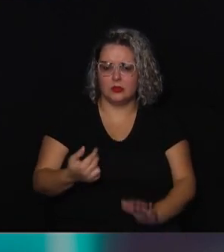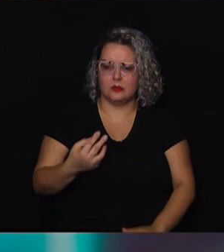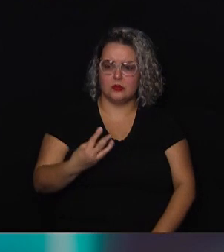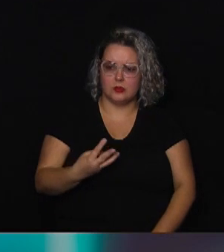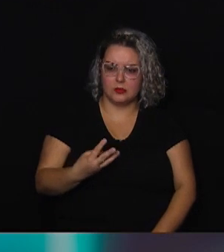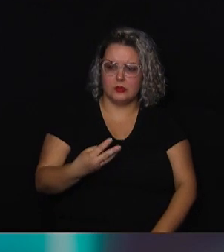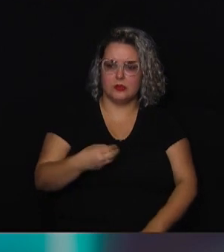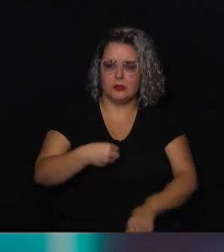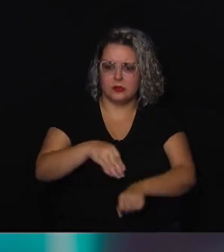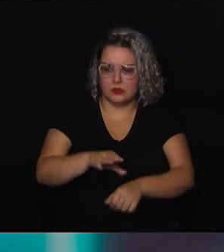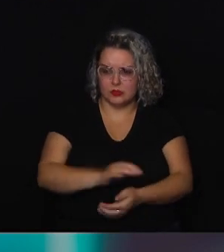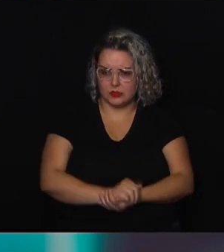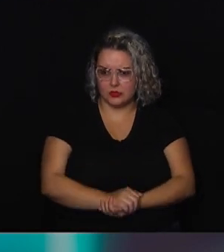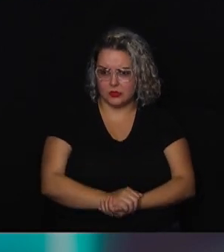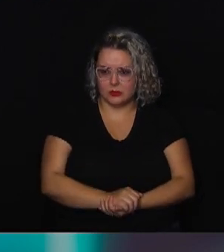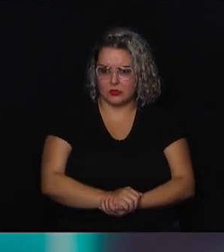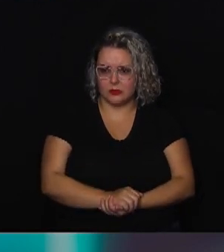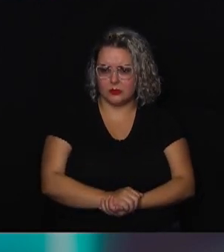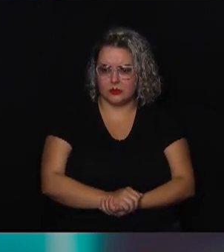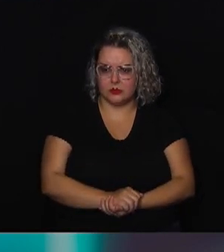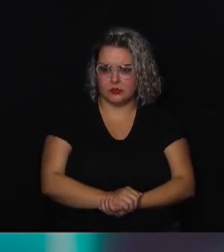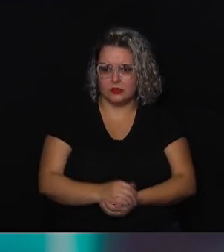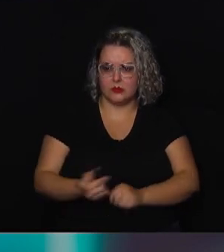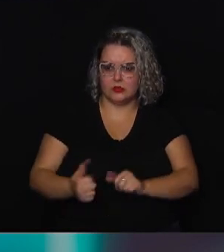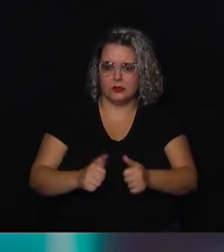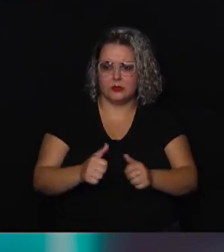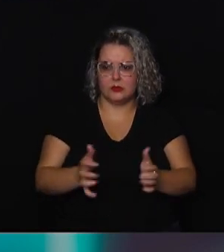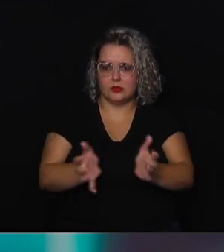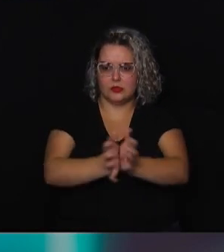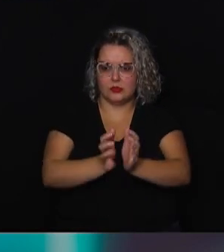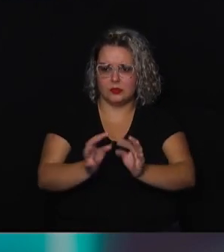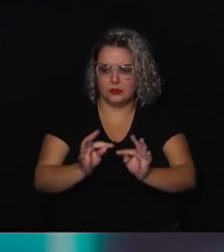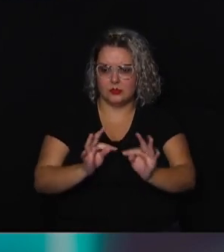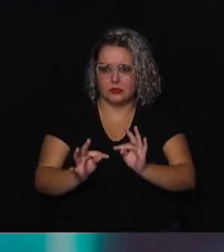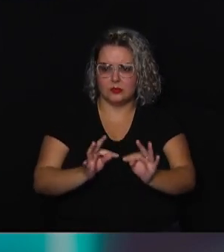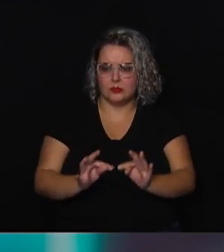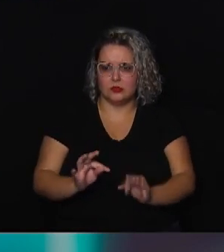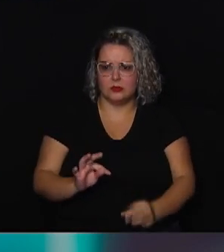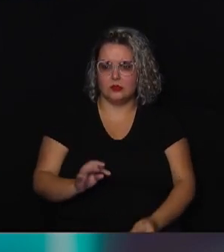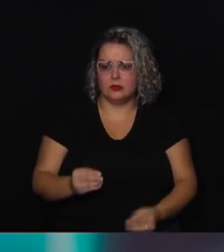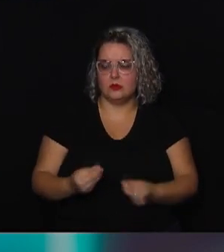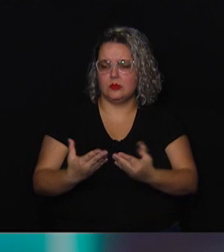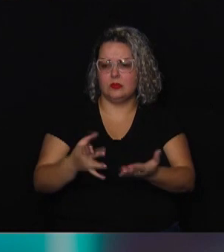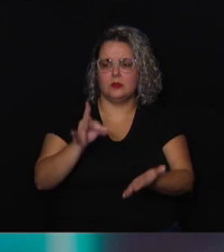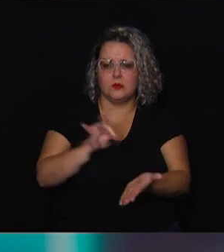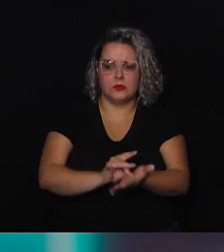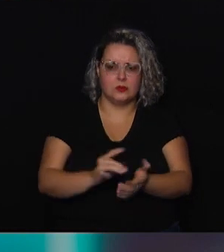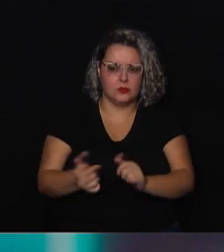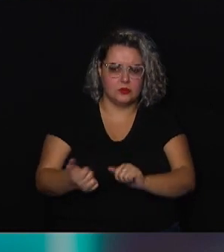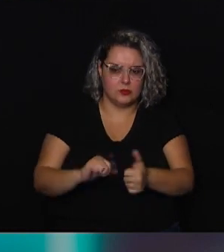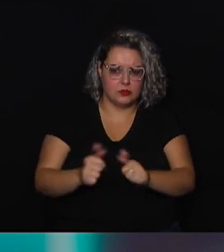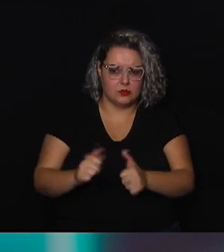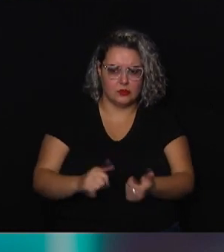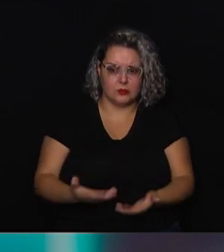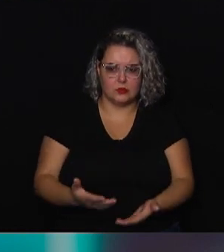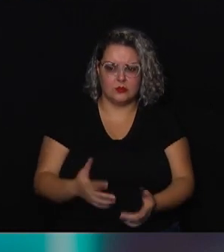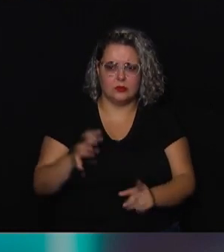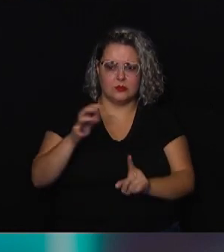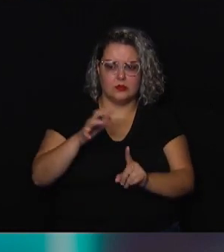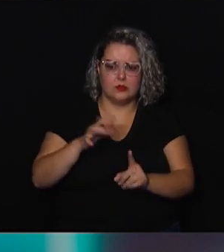indicadores por uma avaliação do grupo técnico de que esses indicadores não traziam, de fato, uma avaliação de impacto